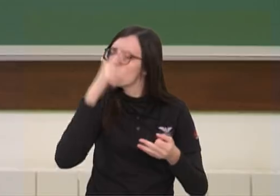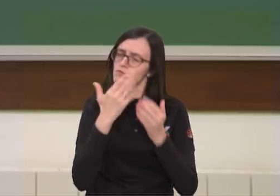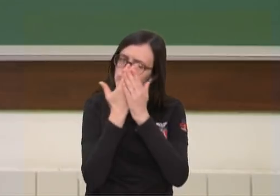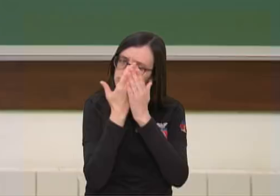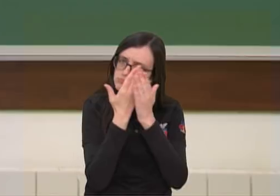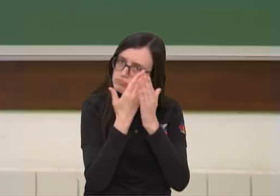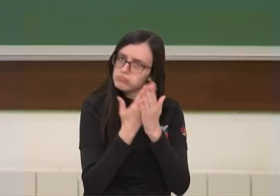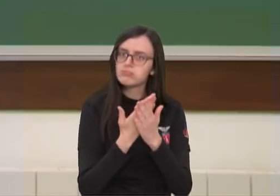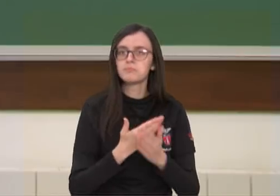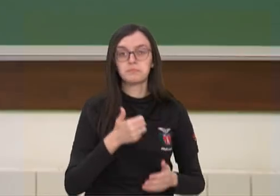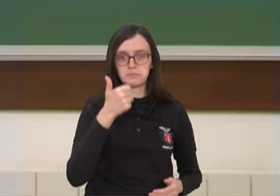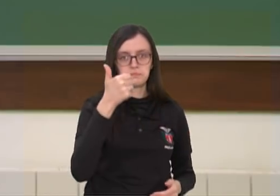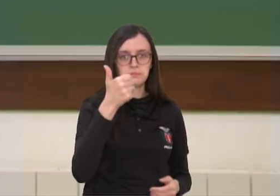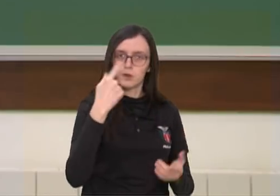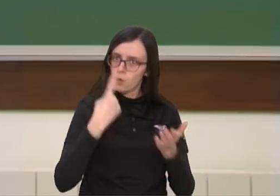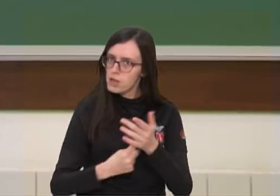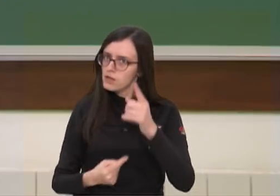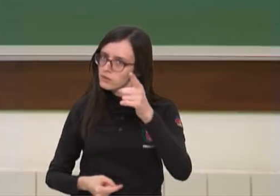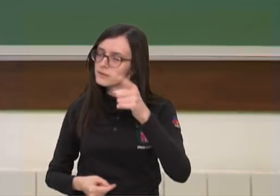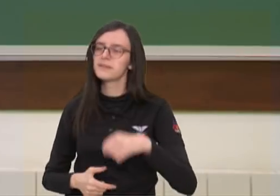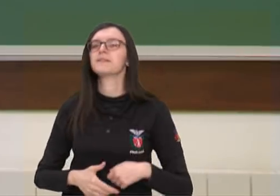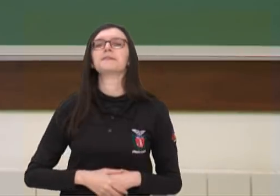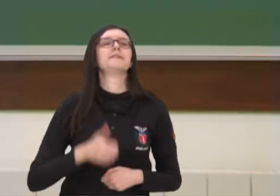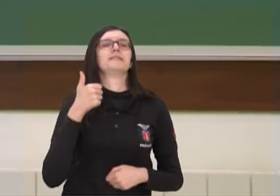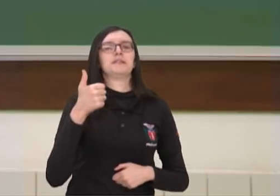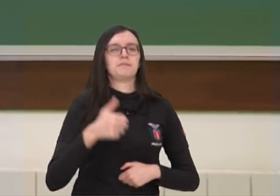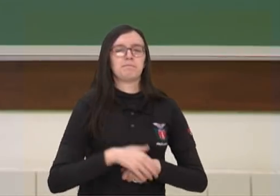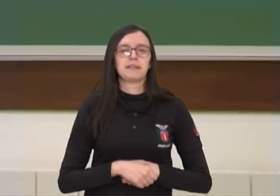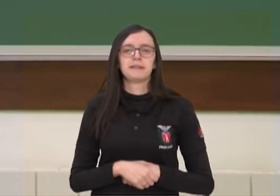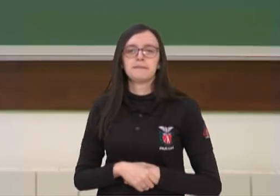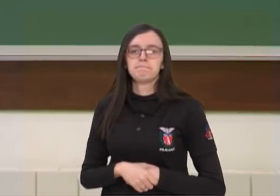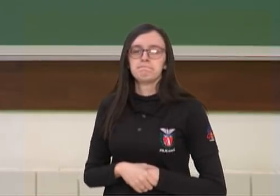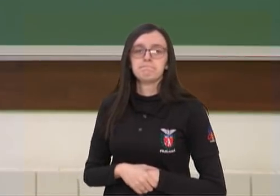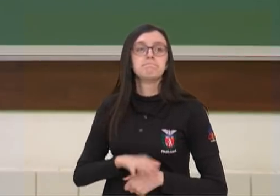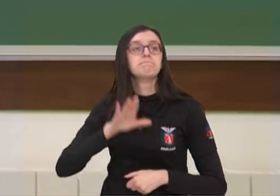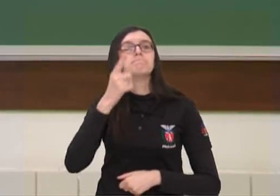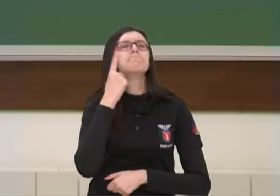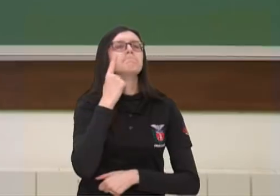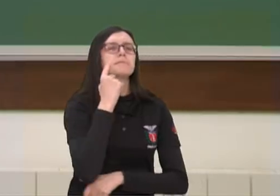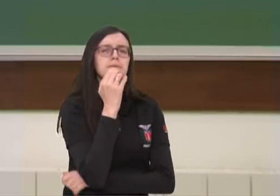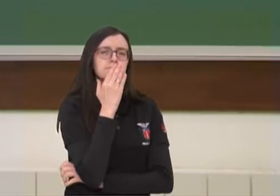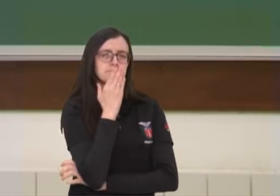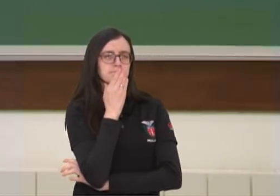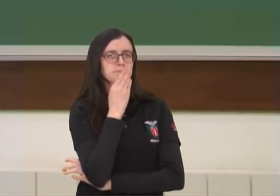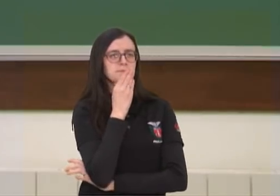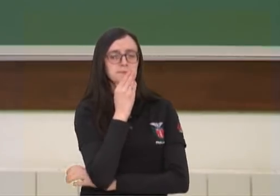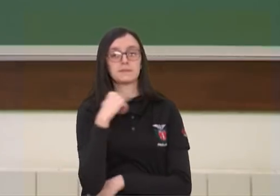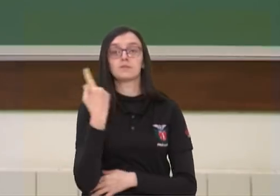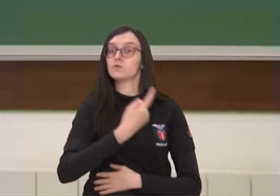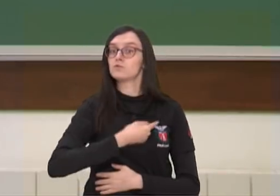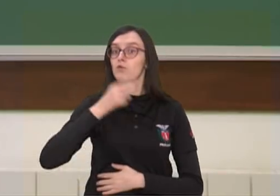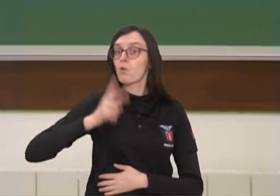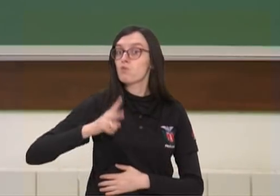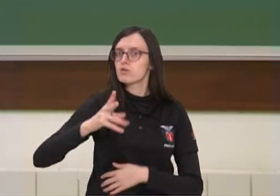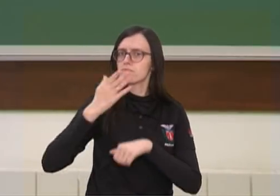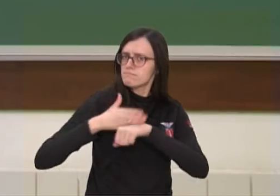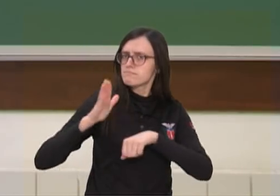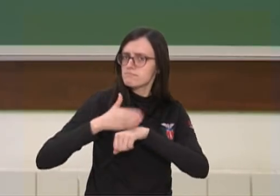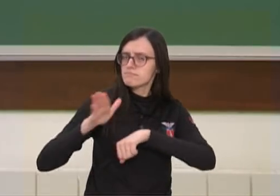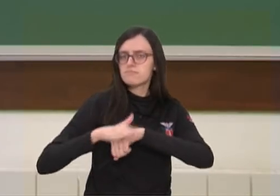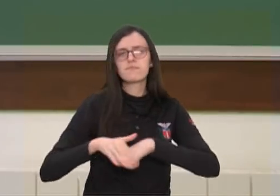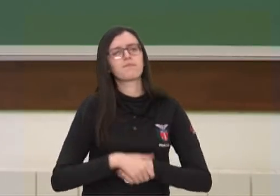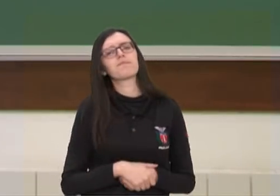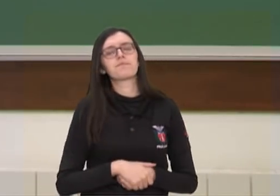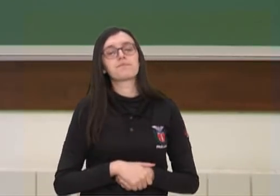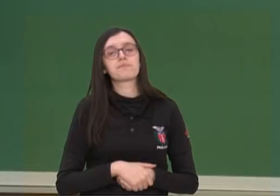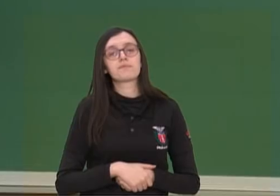retoma o cálculo. Combinado? Muito bem. E aqui, vamos continuar a nossa prática.